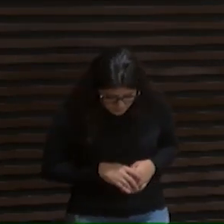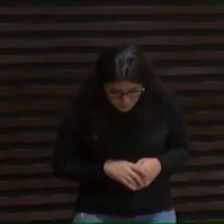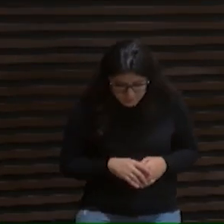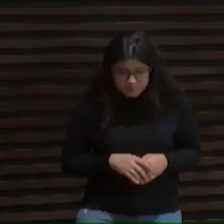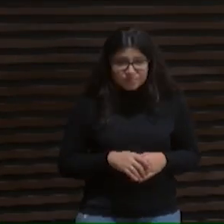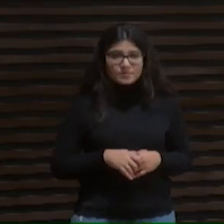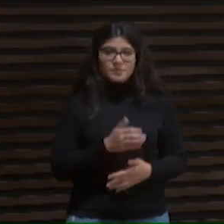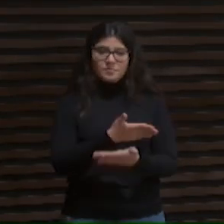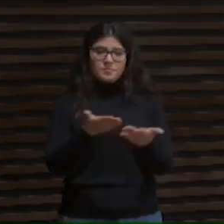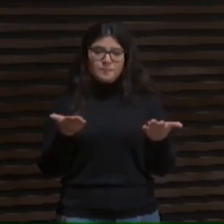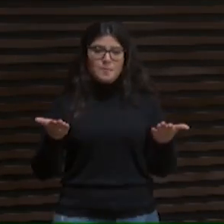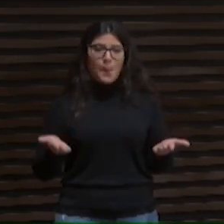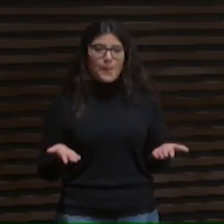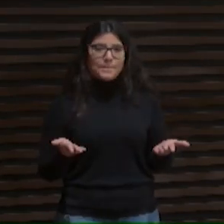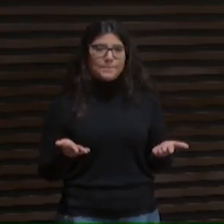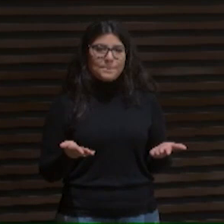Meus irmãos,